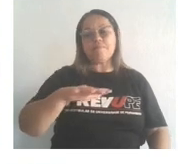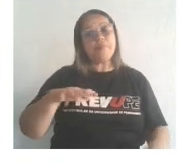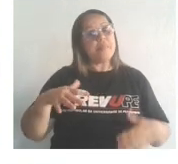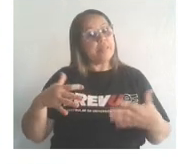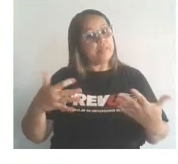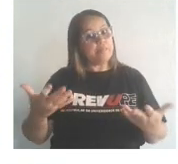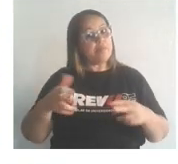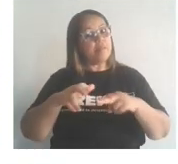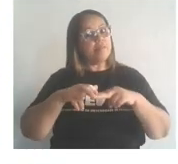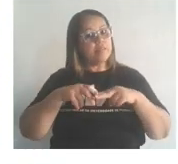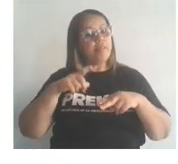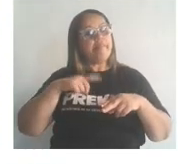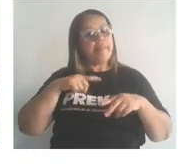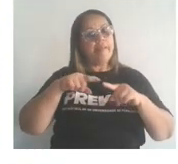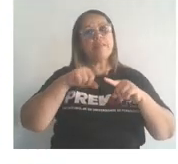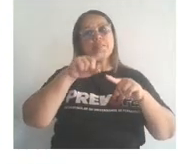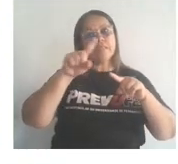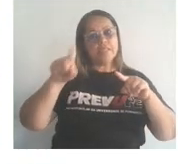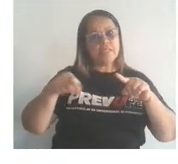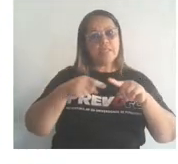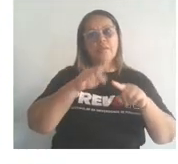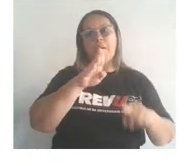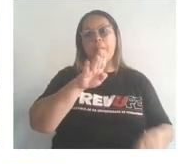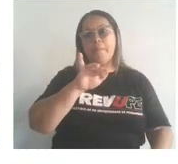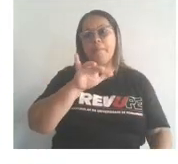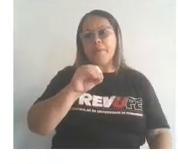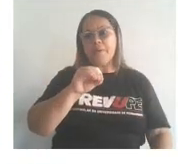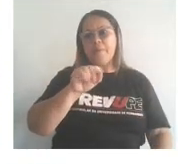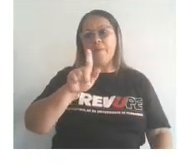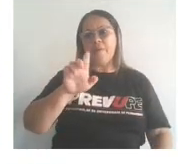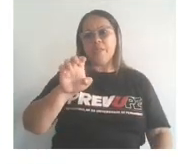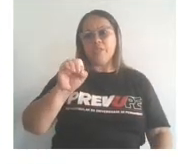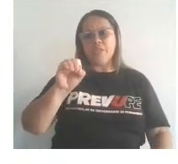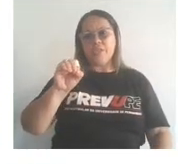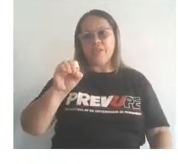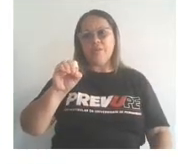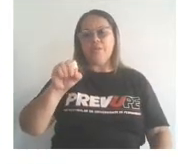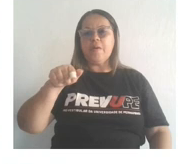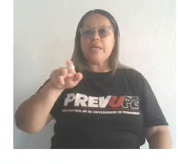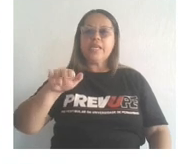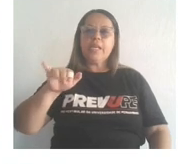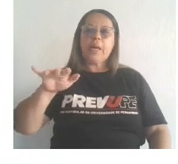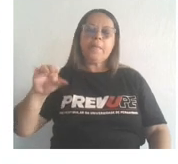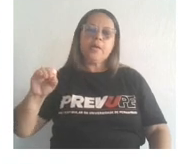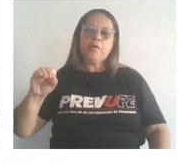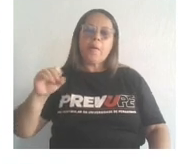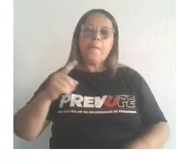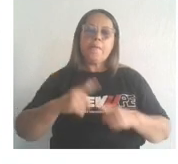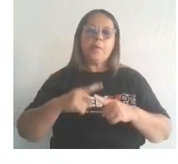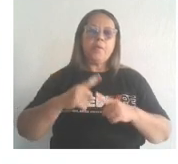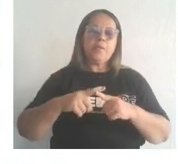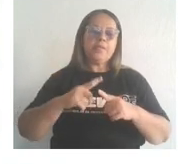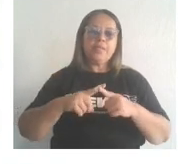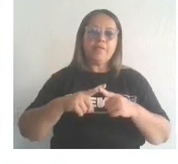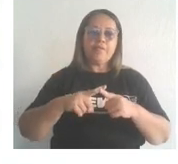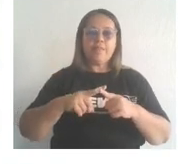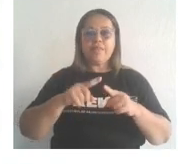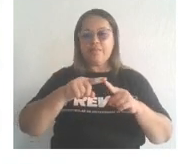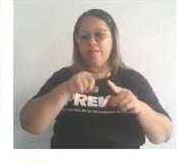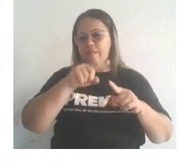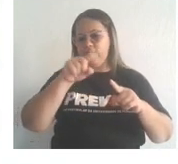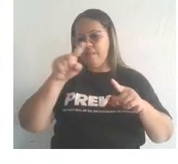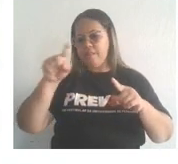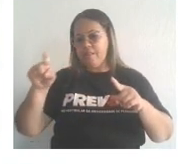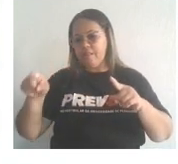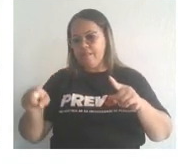é por isso que se chama ciclo biogeoquímico. Porque o composto, pessoal, fica nesse ciclo, ó, entre